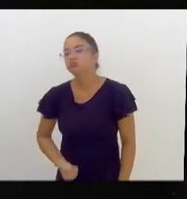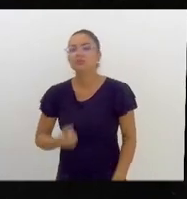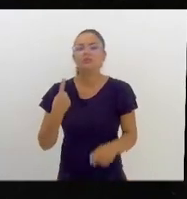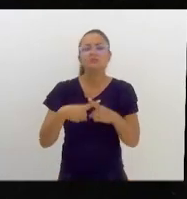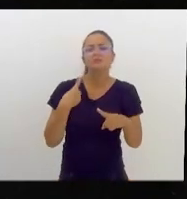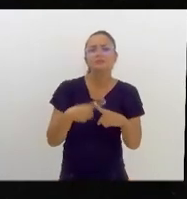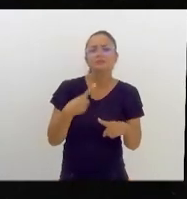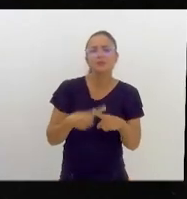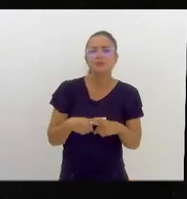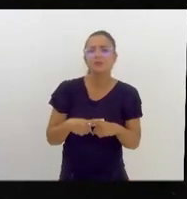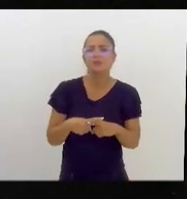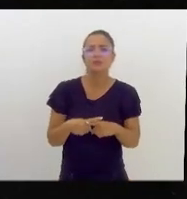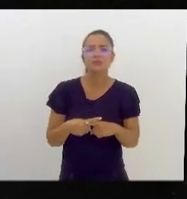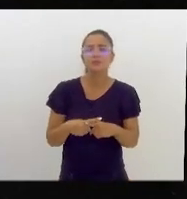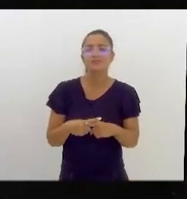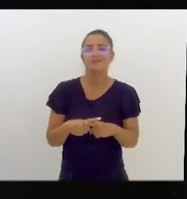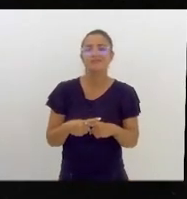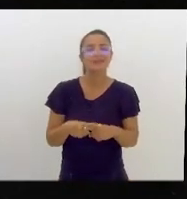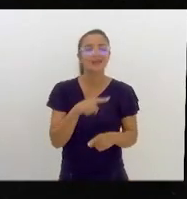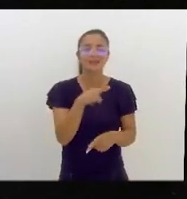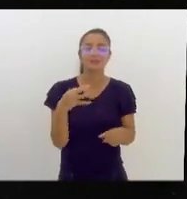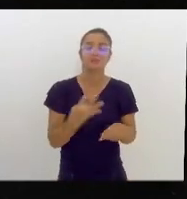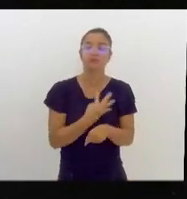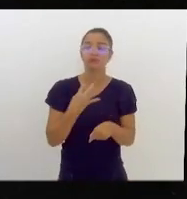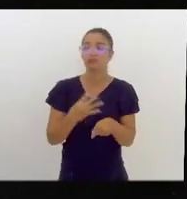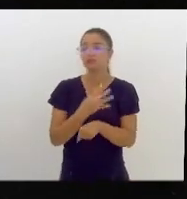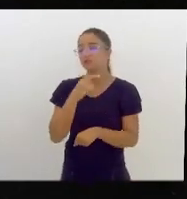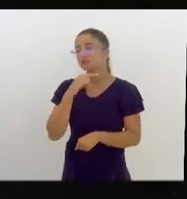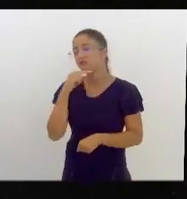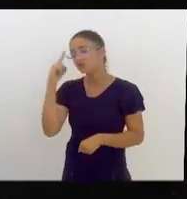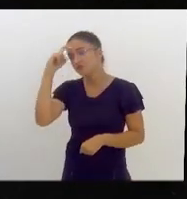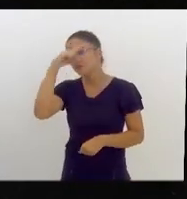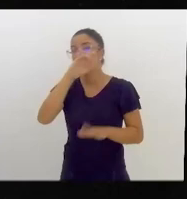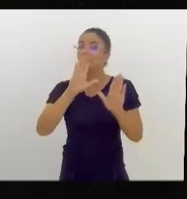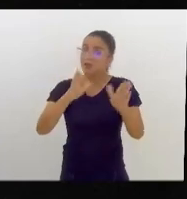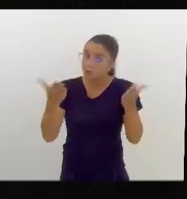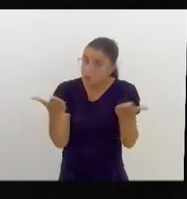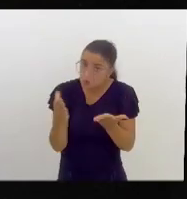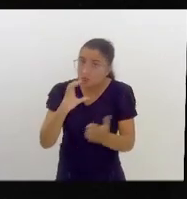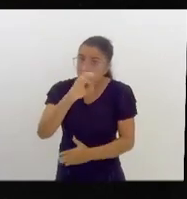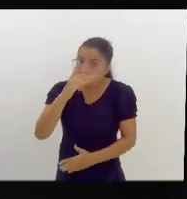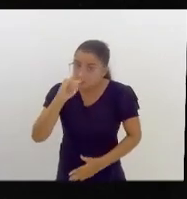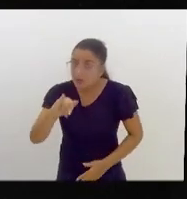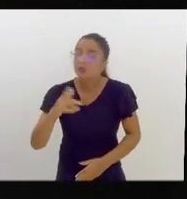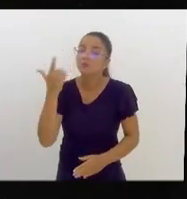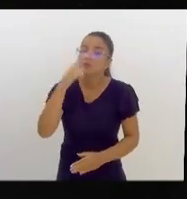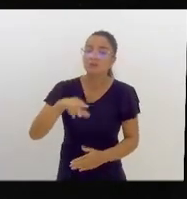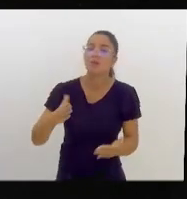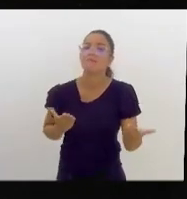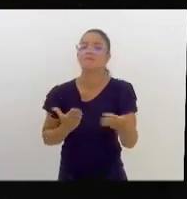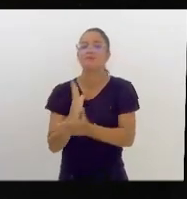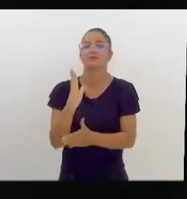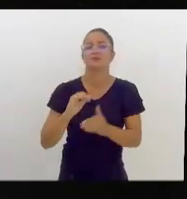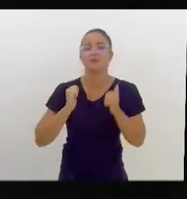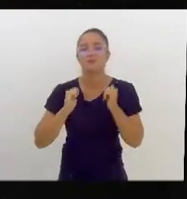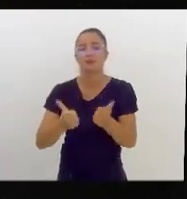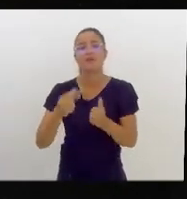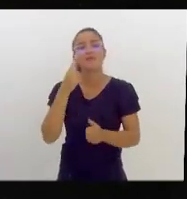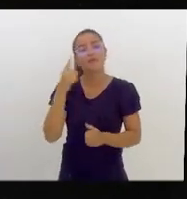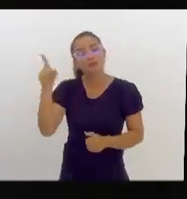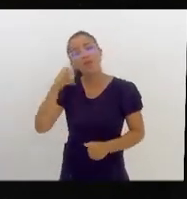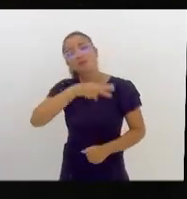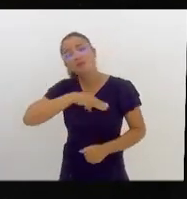Mas hoje nós conseguimos aprovar o relatório. E com esse relatório nós vamos remeter para o Ministério Público, vamos remeter para a Secretaria